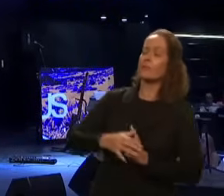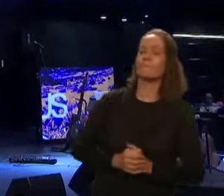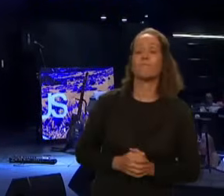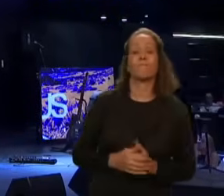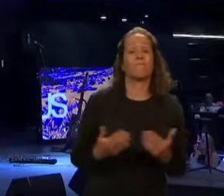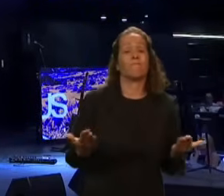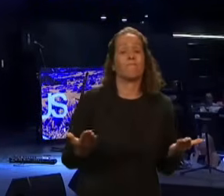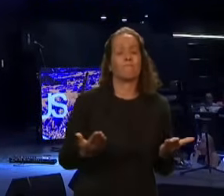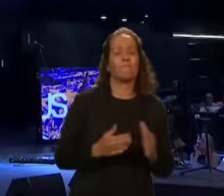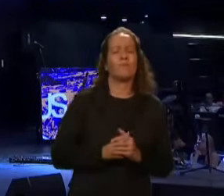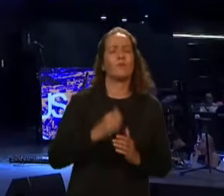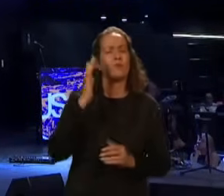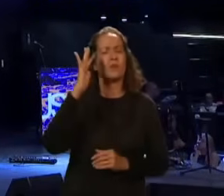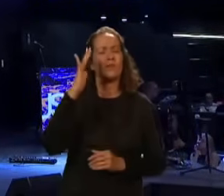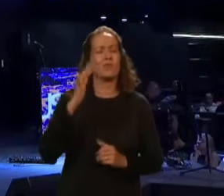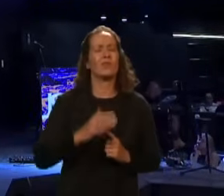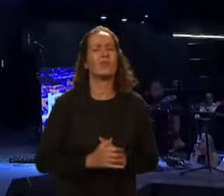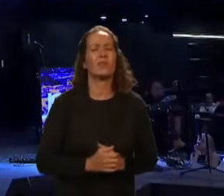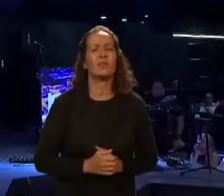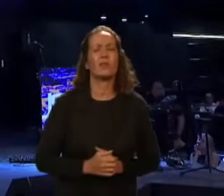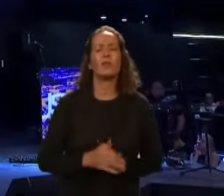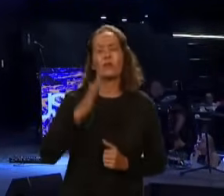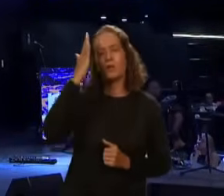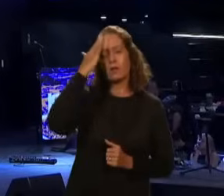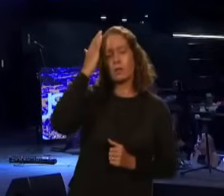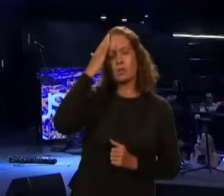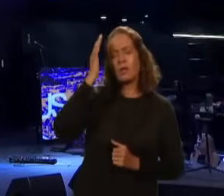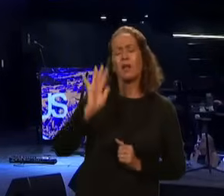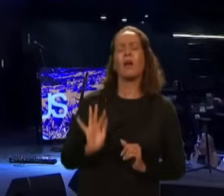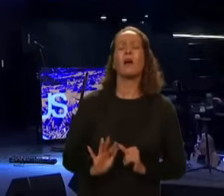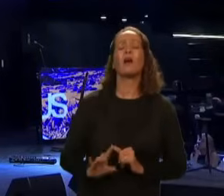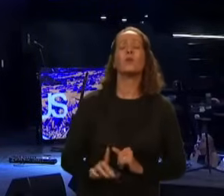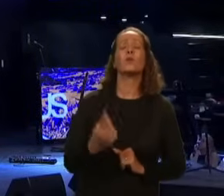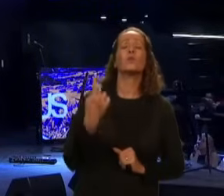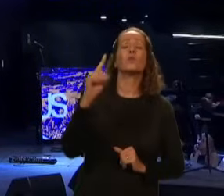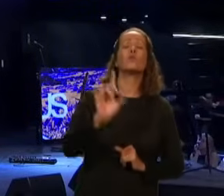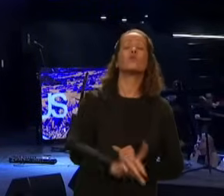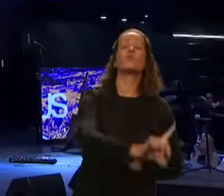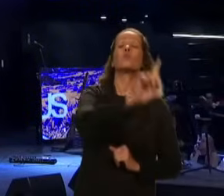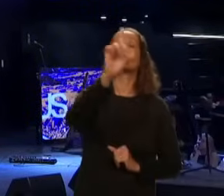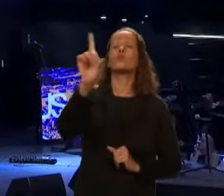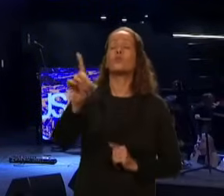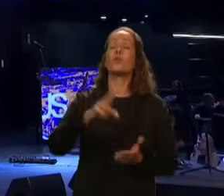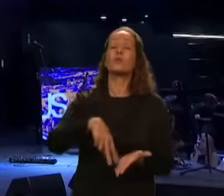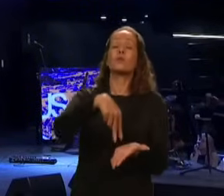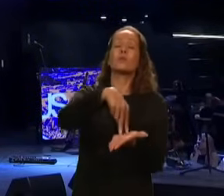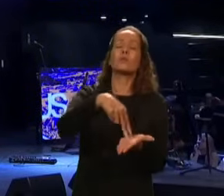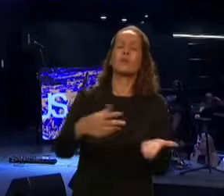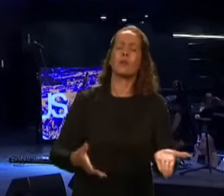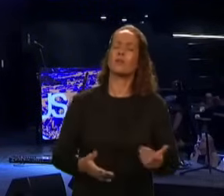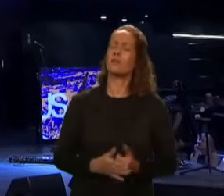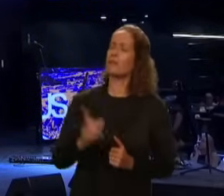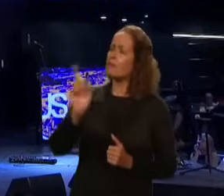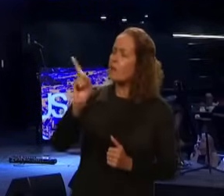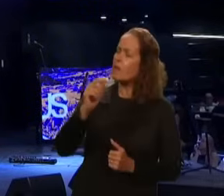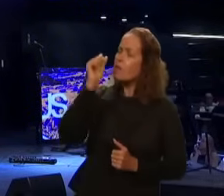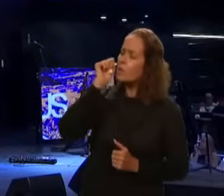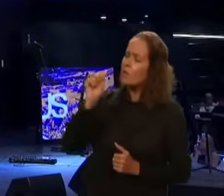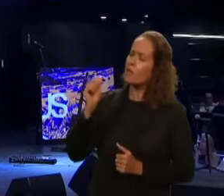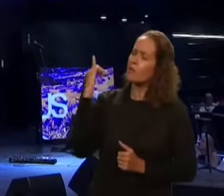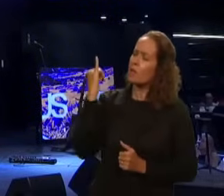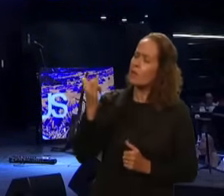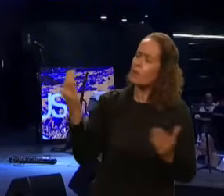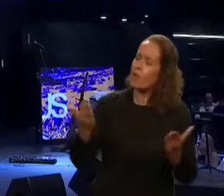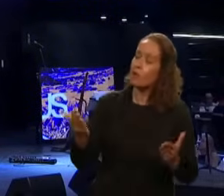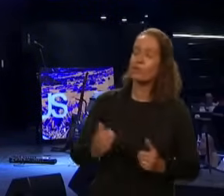Imagina, eu vou te dar o que você quer. Não, eu sei que o Senhor vai me dar lá no fim dos tempos. Não, eu estou falando hoje, mulher. Hoje. Eu vim aqui